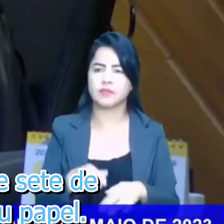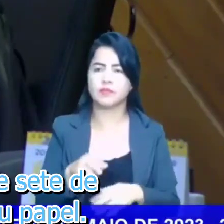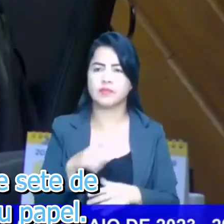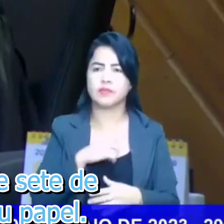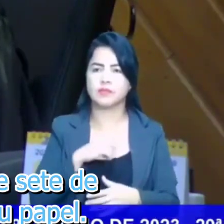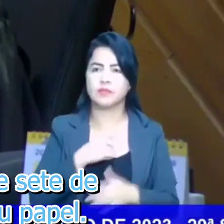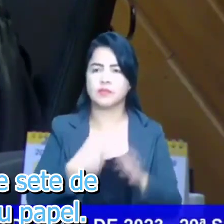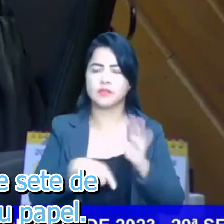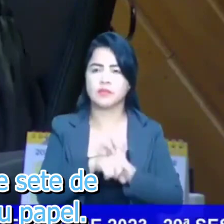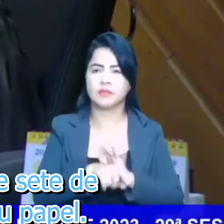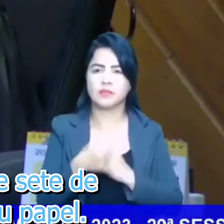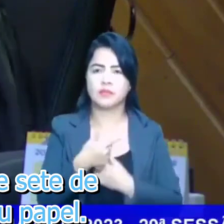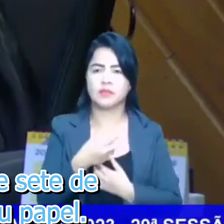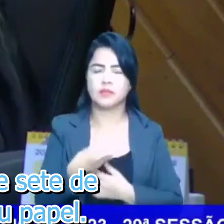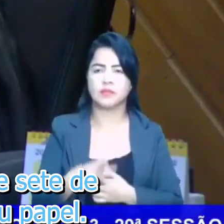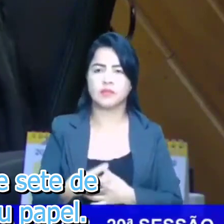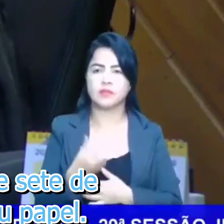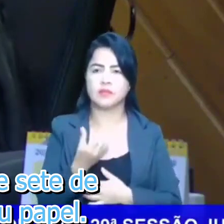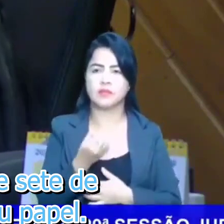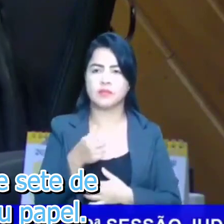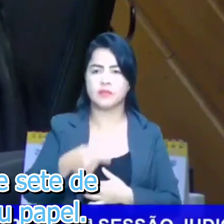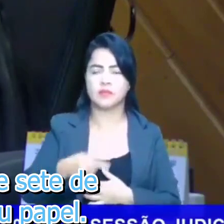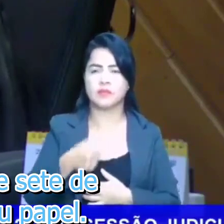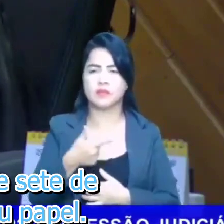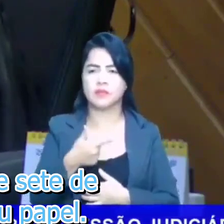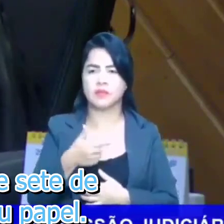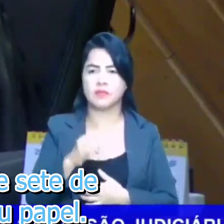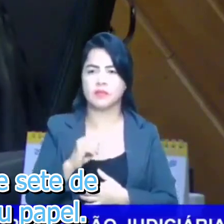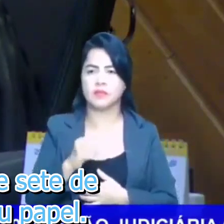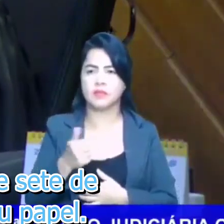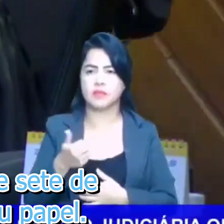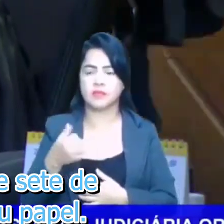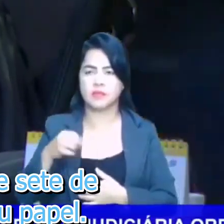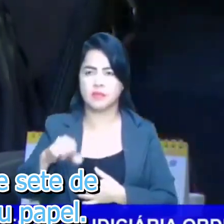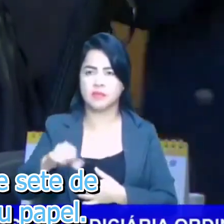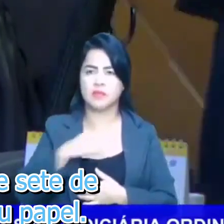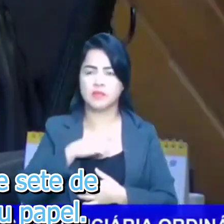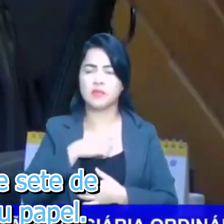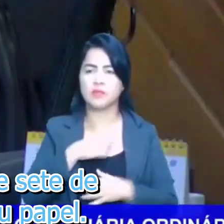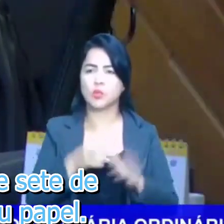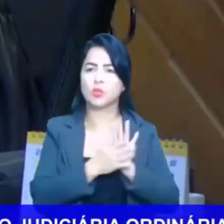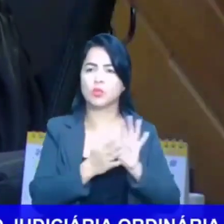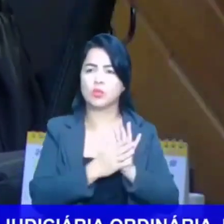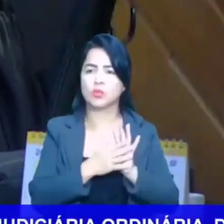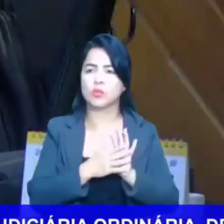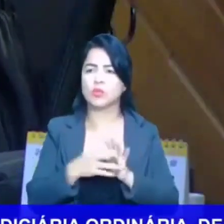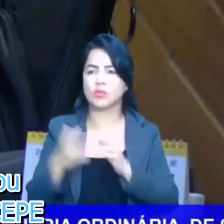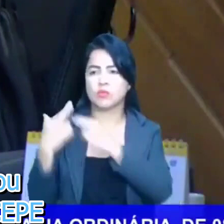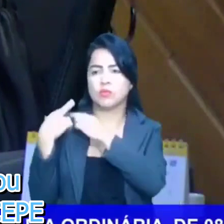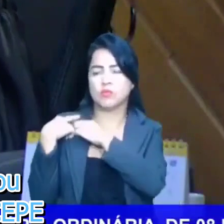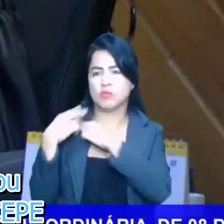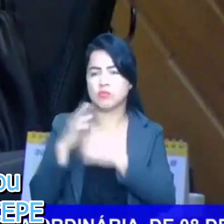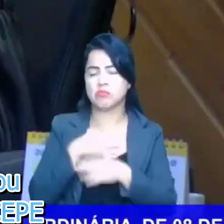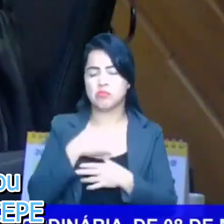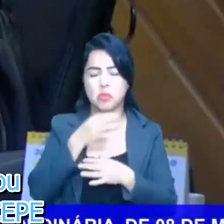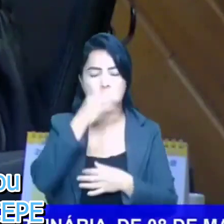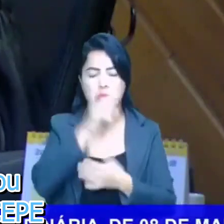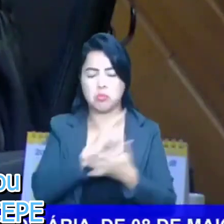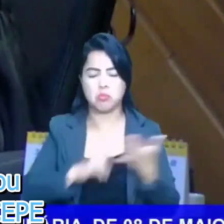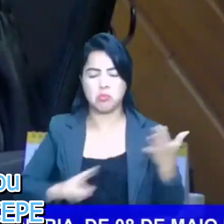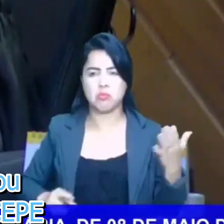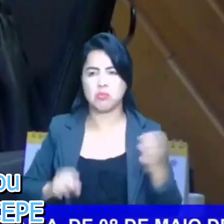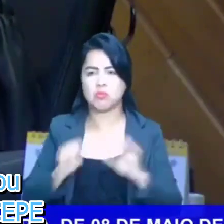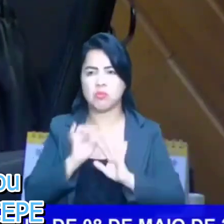Resolução 23.607, de 2019, me parece que cumpre bem o seu papel. Então, senhor presidente, sem mais delongas, eu estou